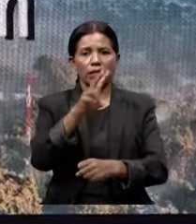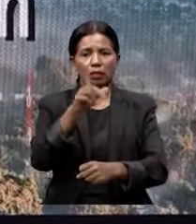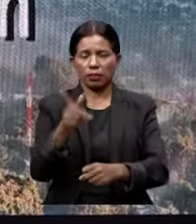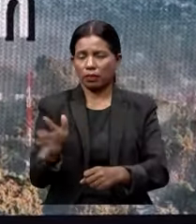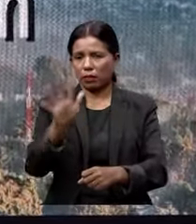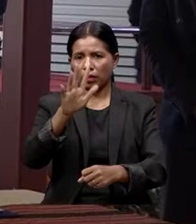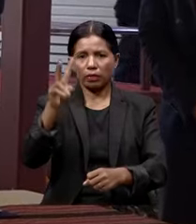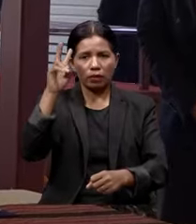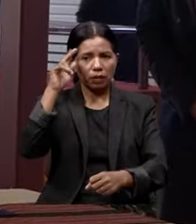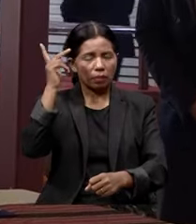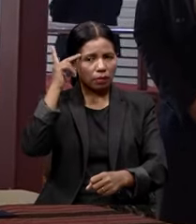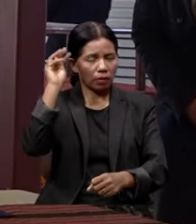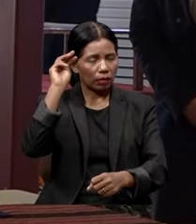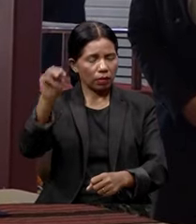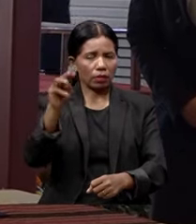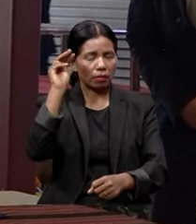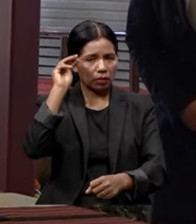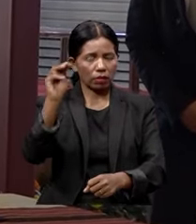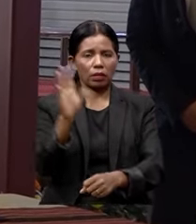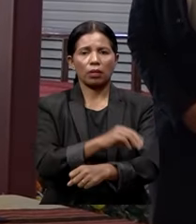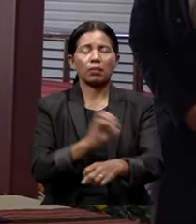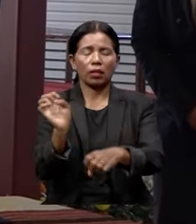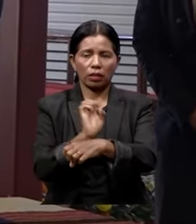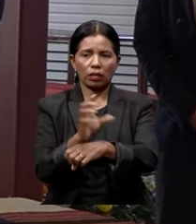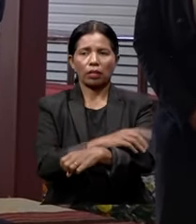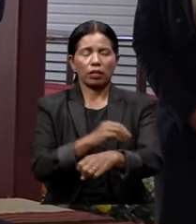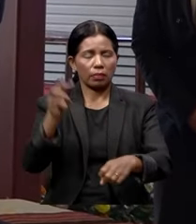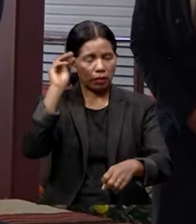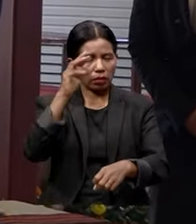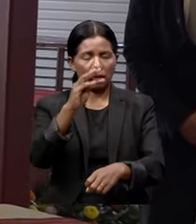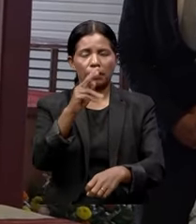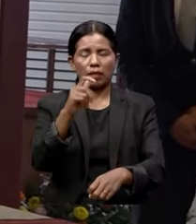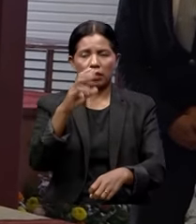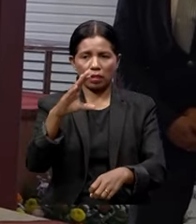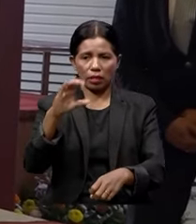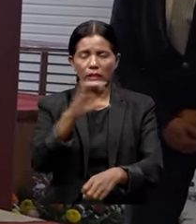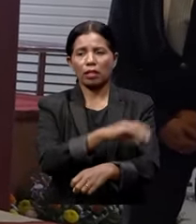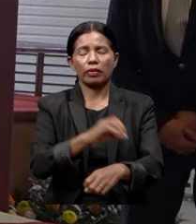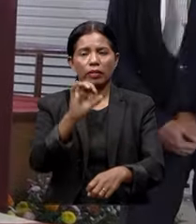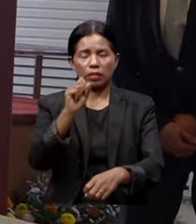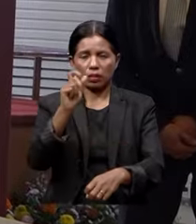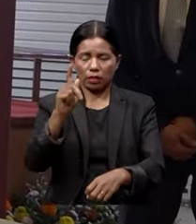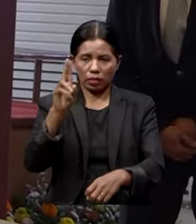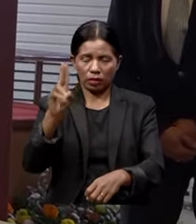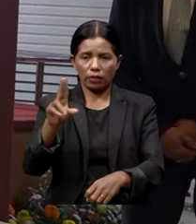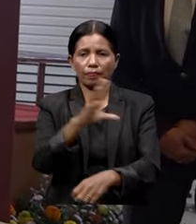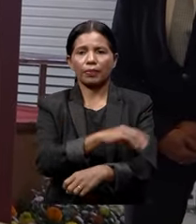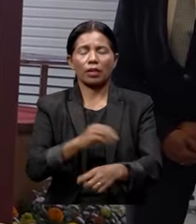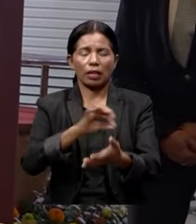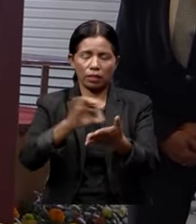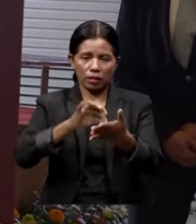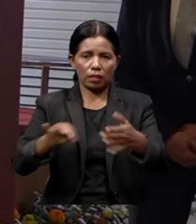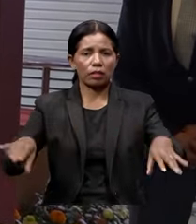Resinhat, vice-primeiro-ministro, ministro coordenador assunto econômico, ministro turismo no ambiente, Francisco Calboadi Lai, assina